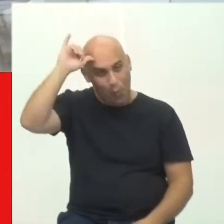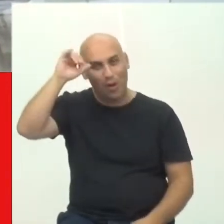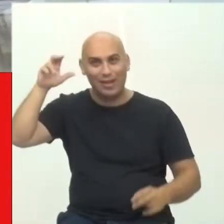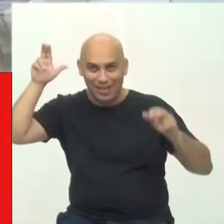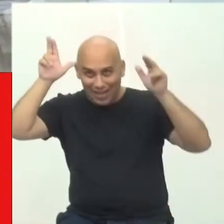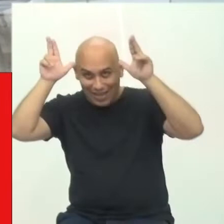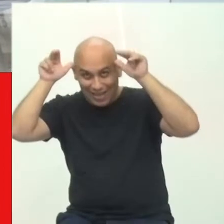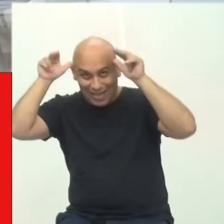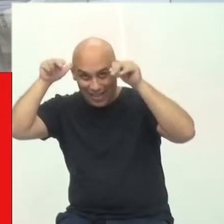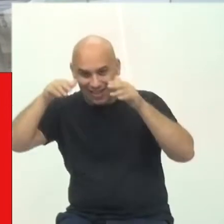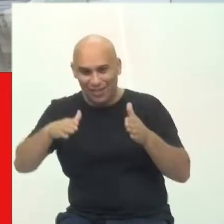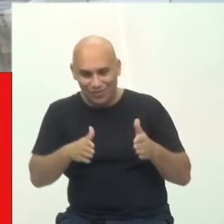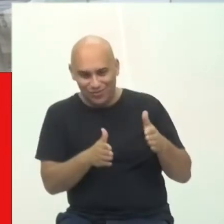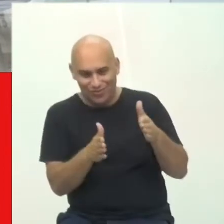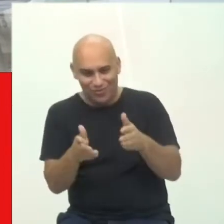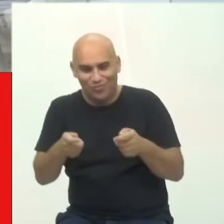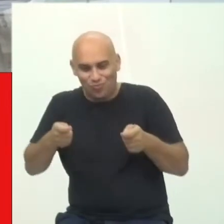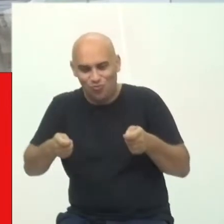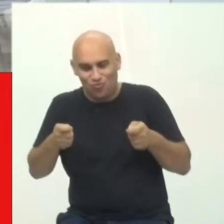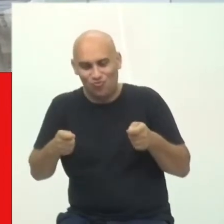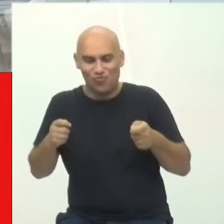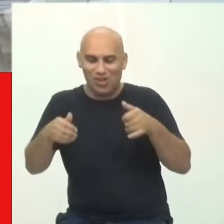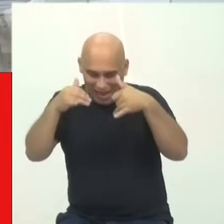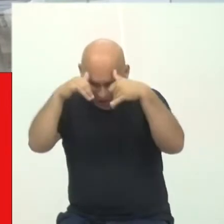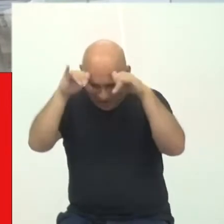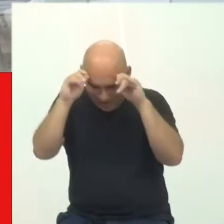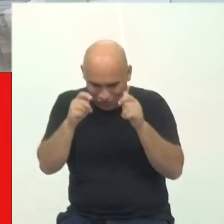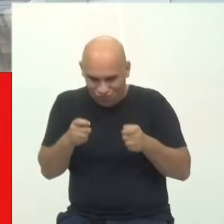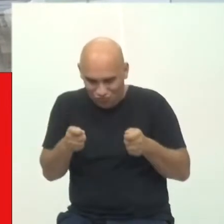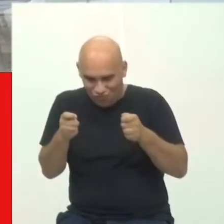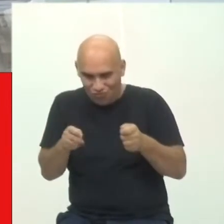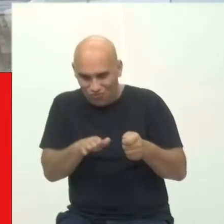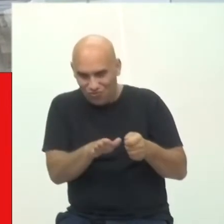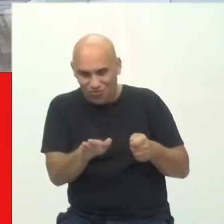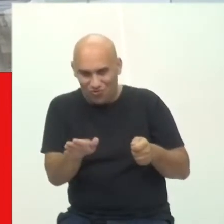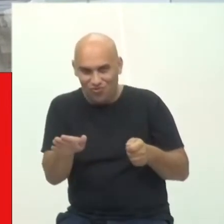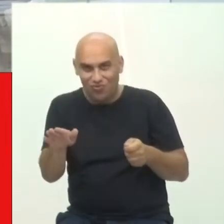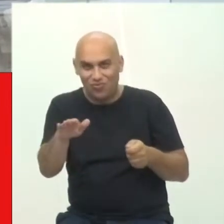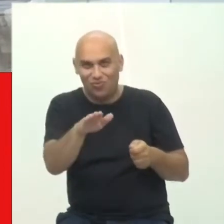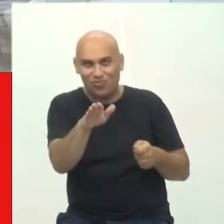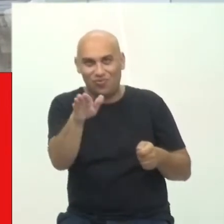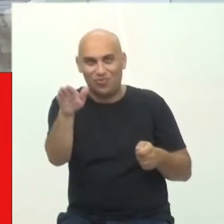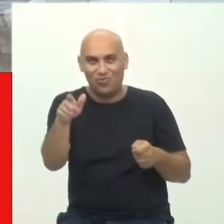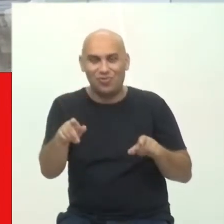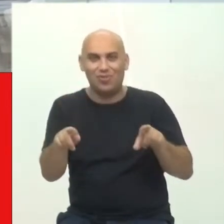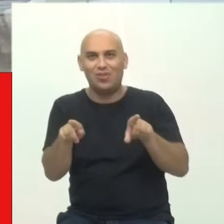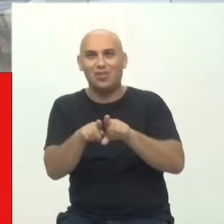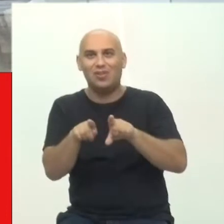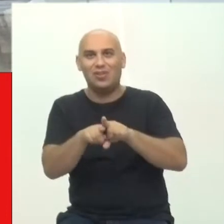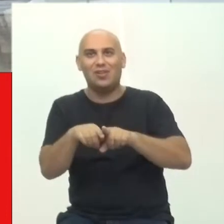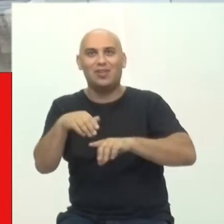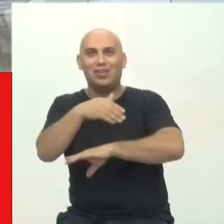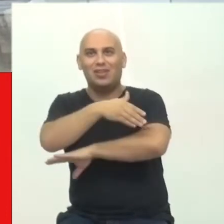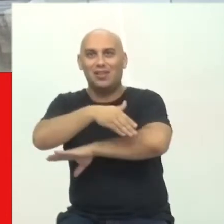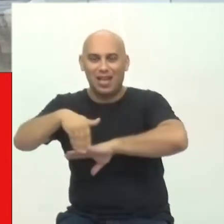se formou o carreirinho, né, do boi ou do cavalo, virou a rua Padre Pedro Baldoncini, virou a rua Marcos